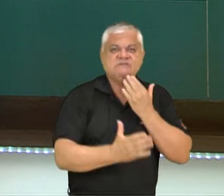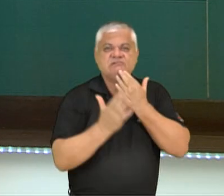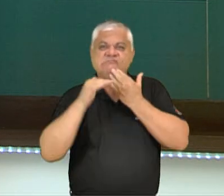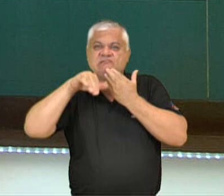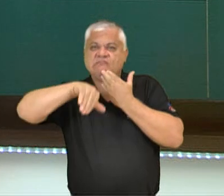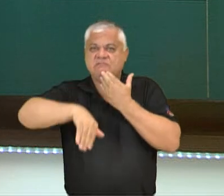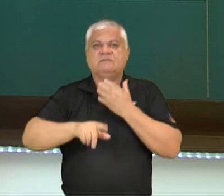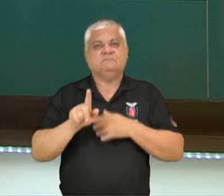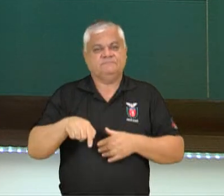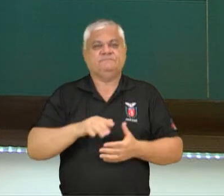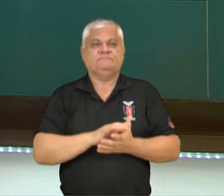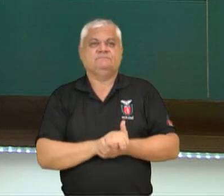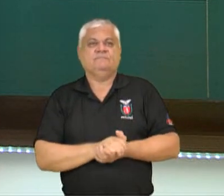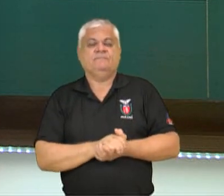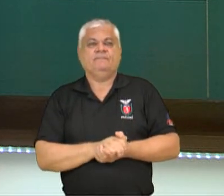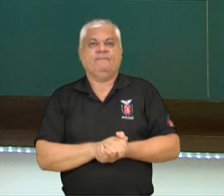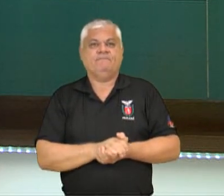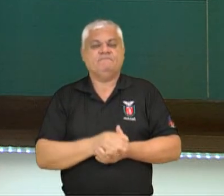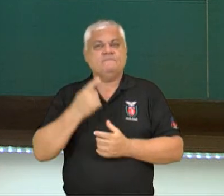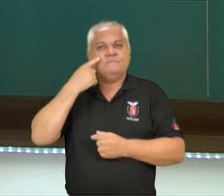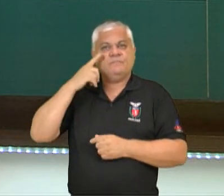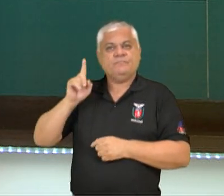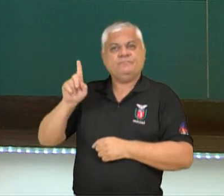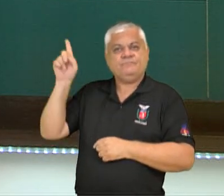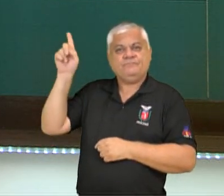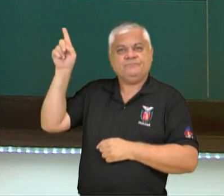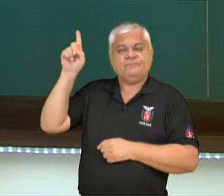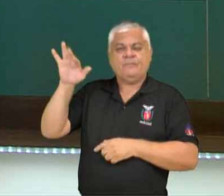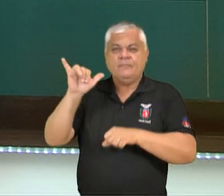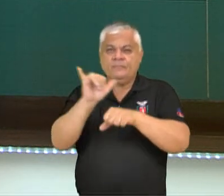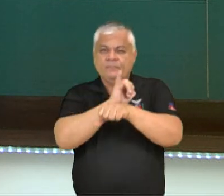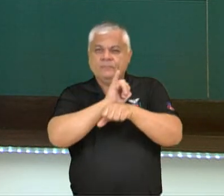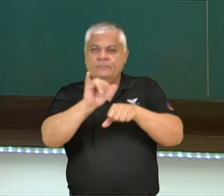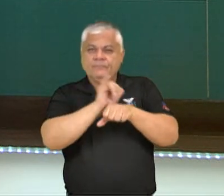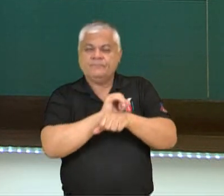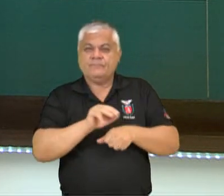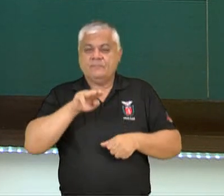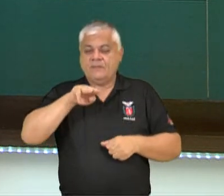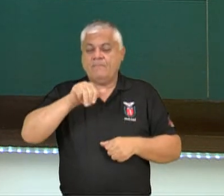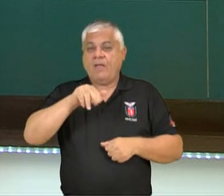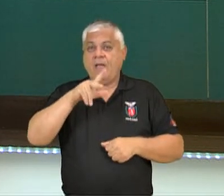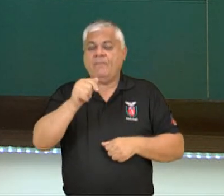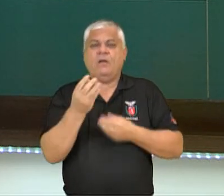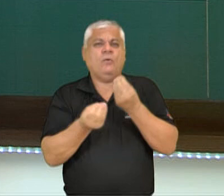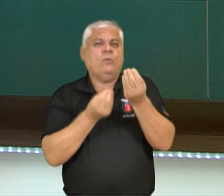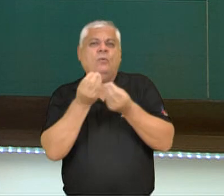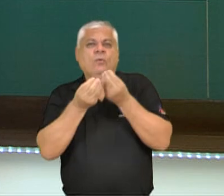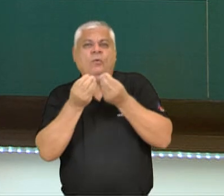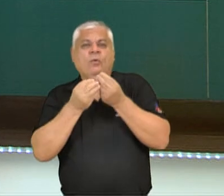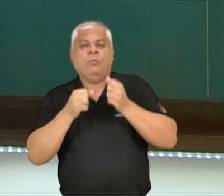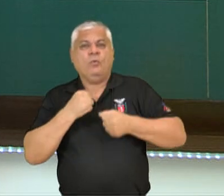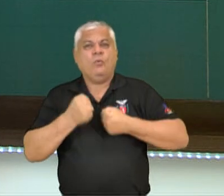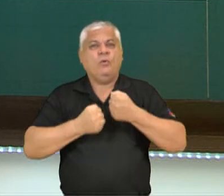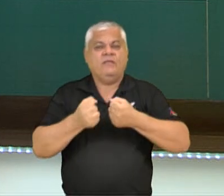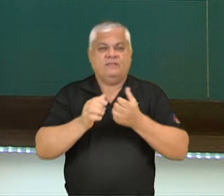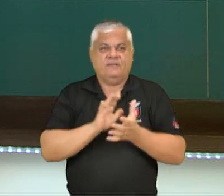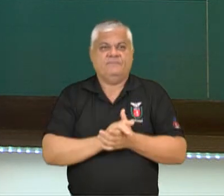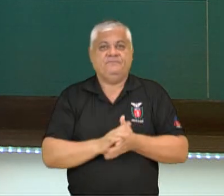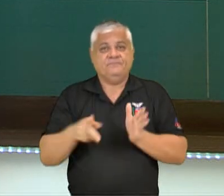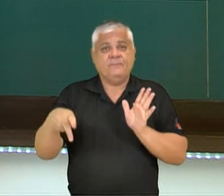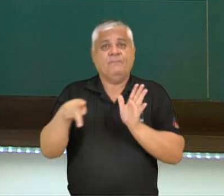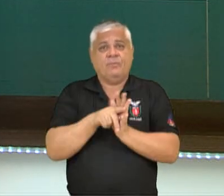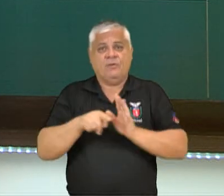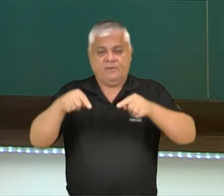acidentado, tá? Olha só, aqui eu montei um esquema para vocês de como seria uma corrida de orientação na